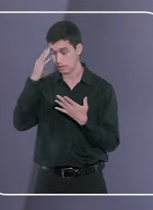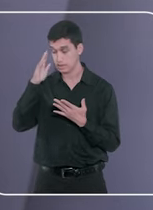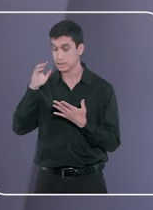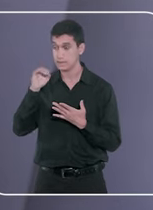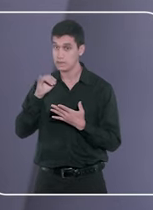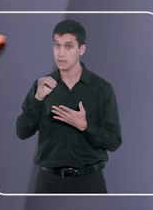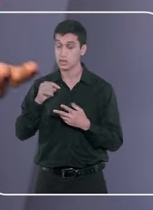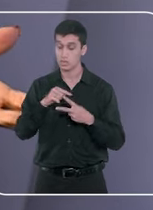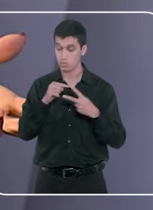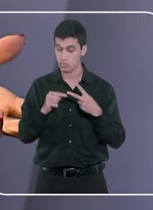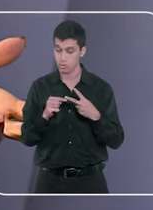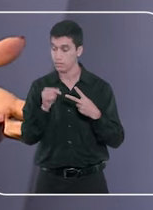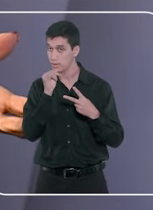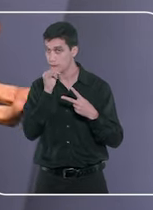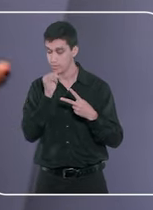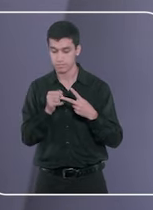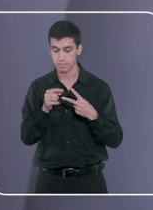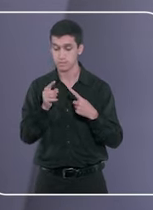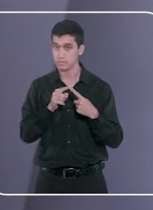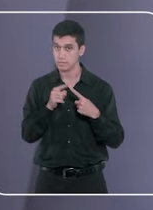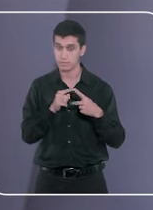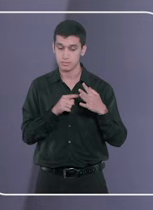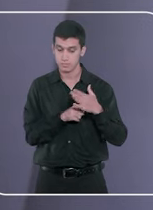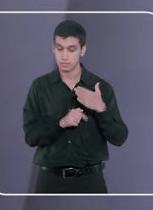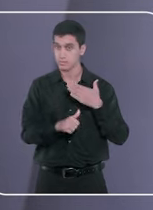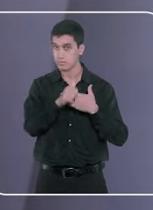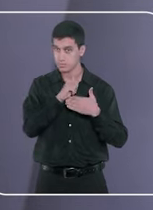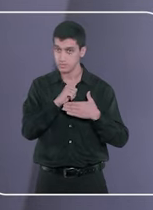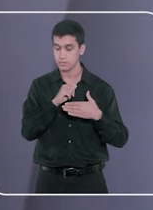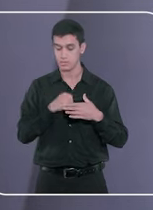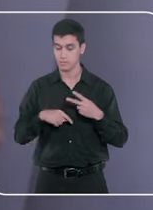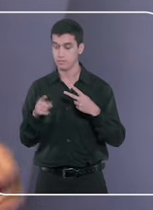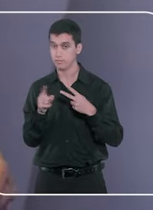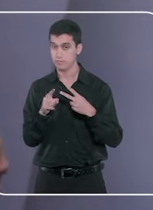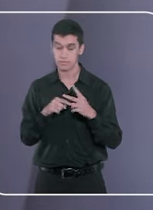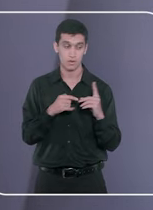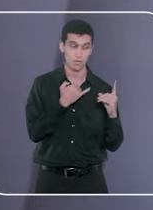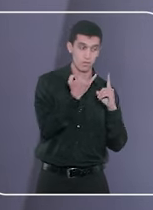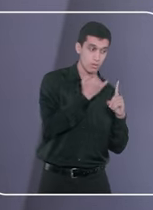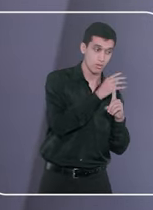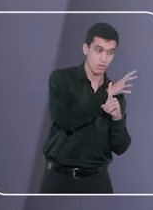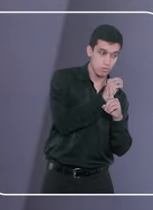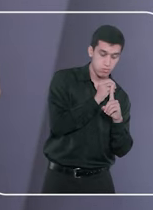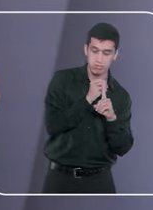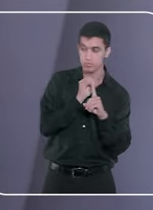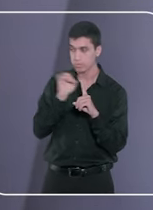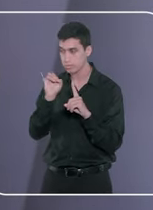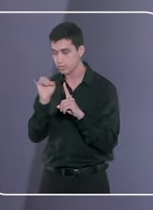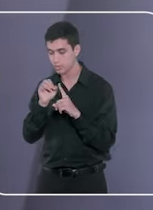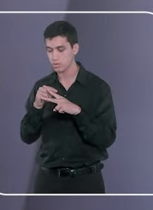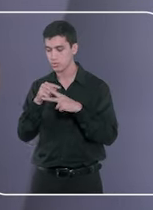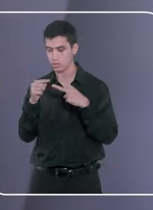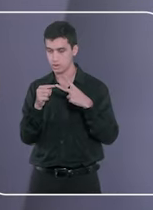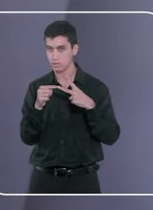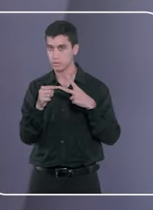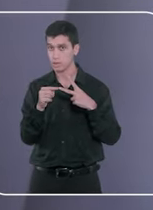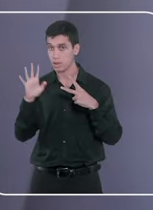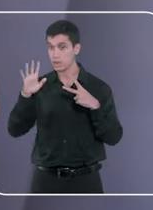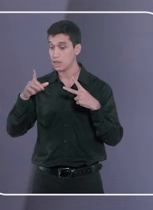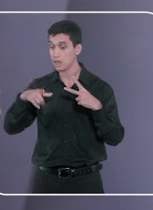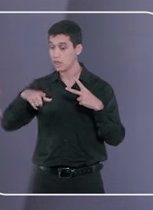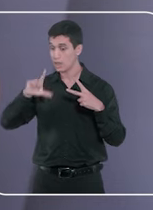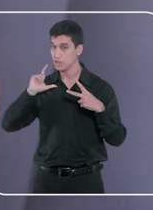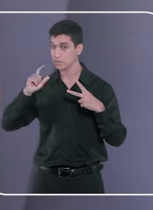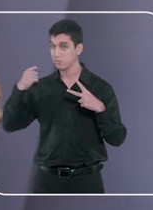institutos, tanto do acordo de colaboração premiada quanto o de leniência, é necessária a autorização prévia do magistrado para que